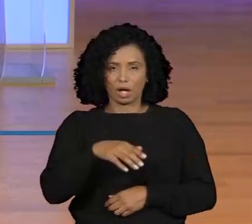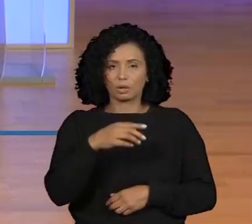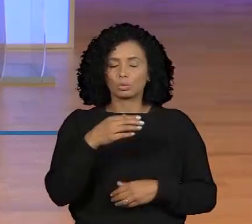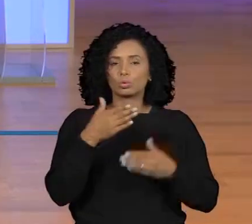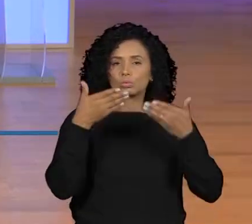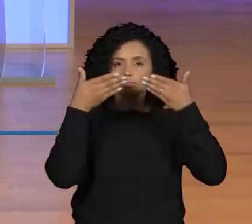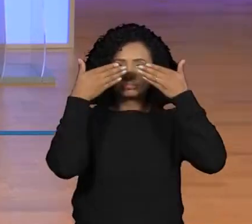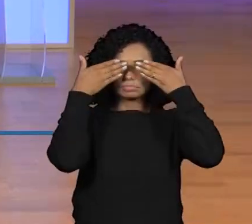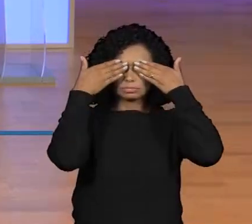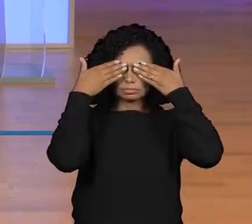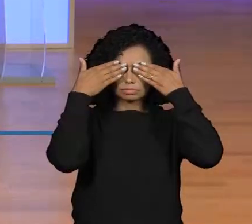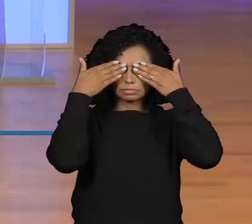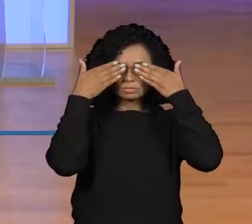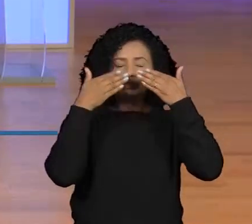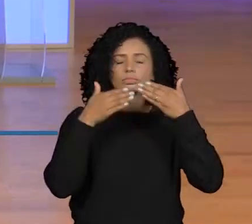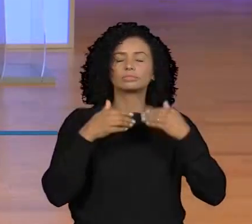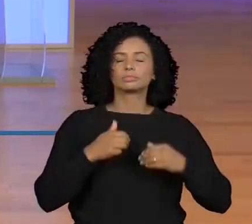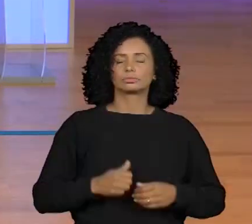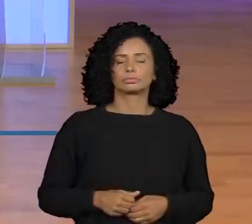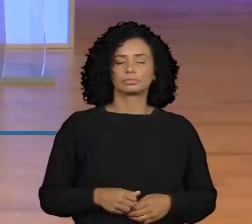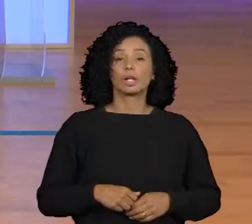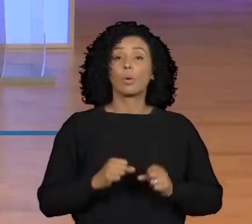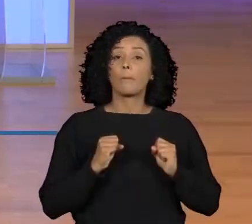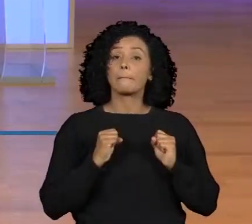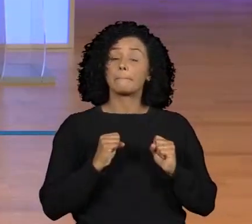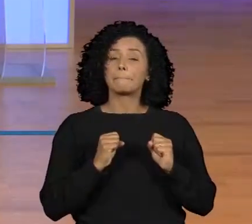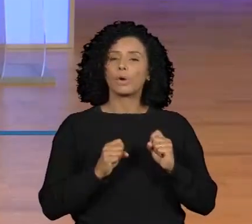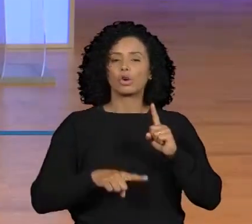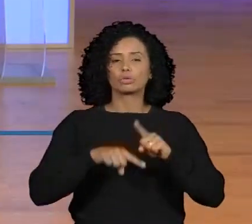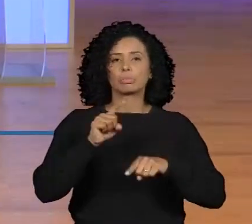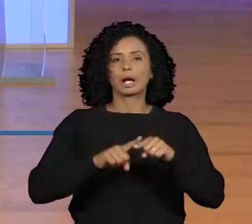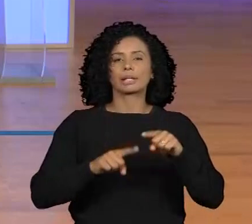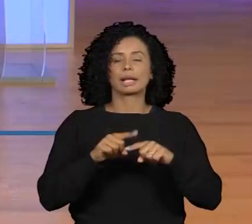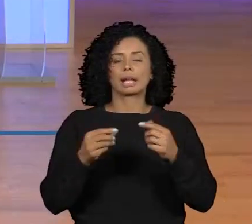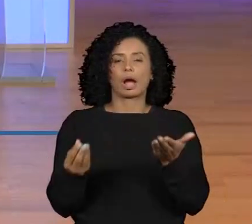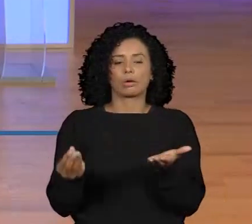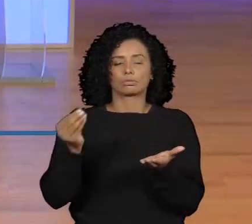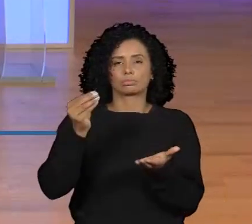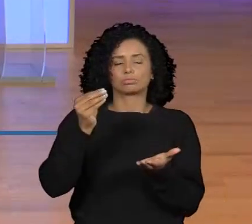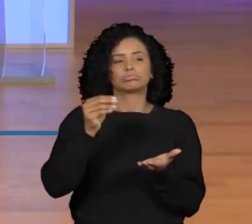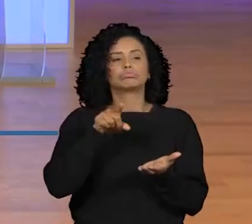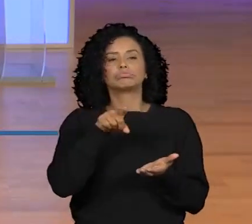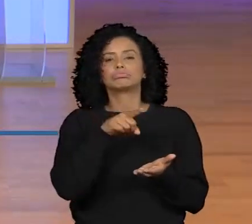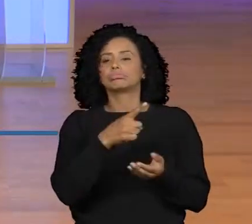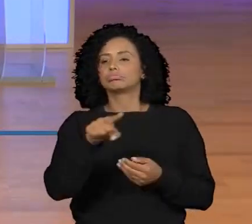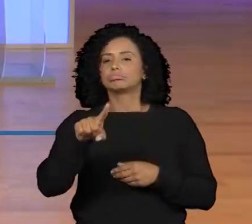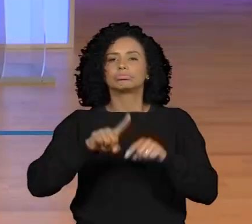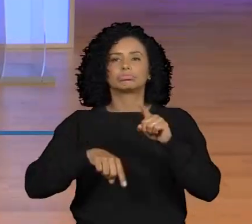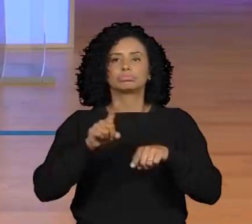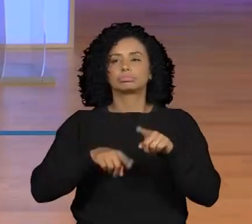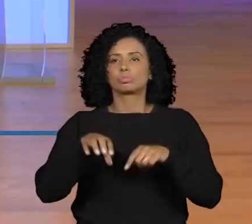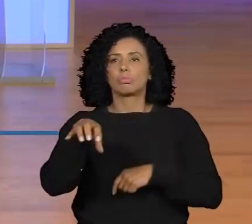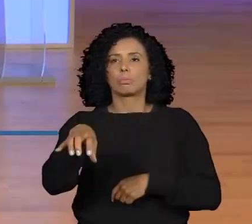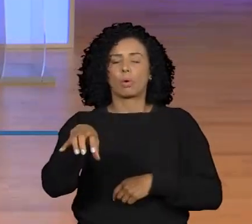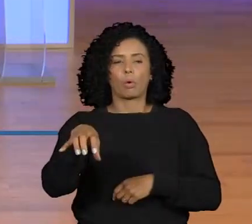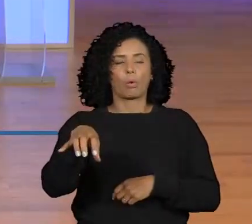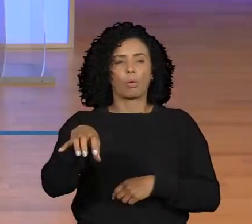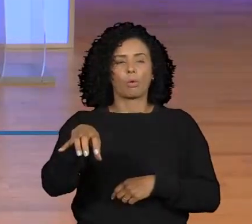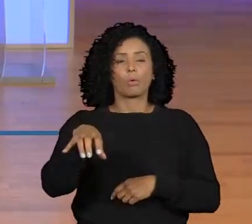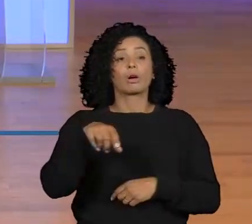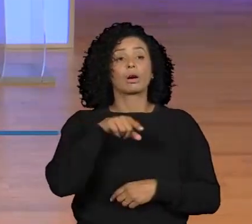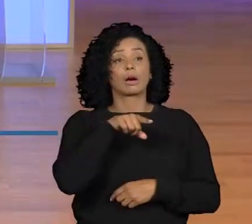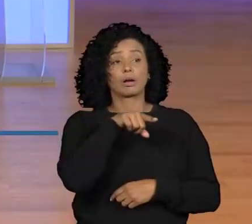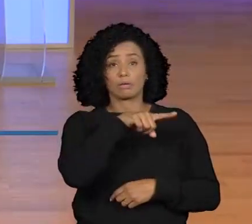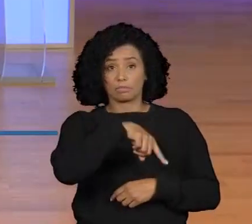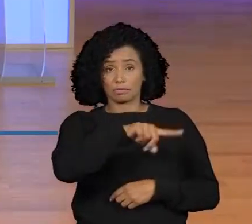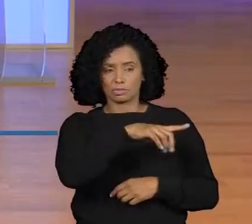vendados e você pode colocar um objeto para ele até esse objeto aí você vai você com